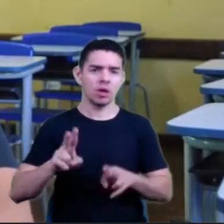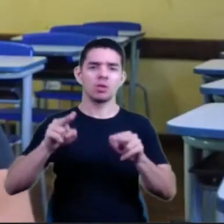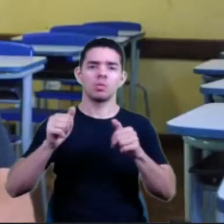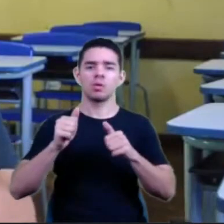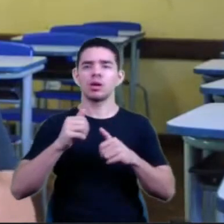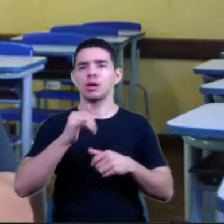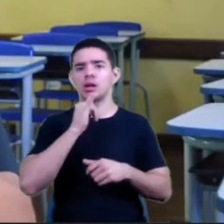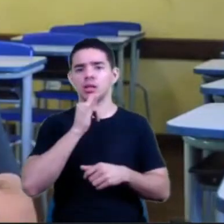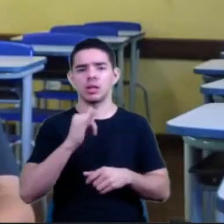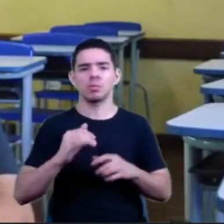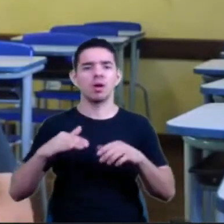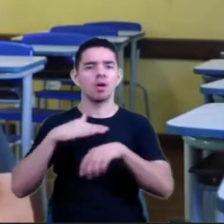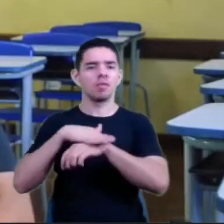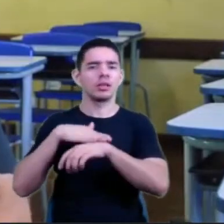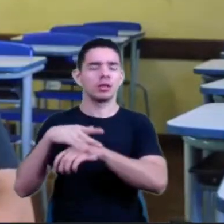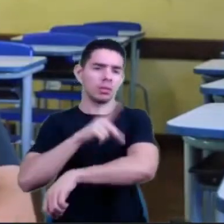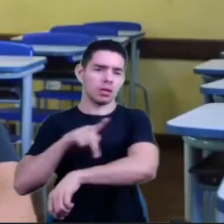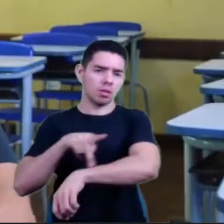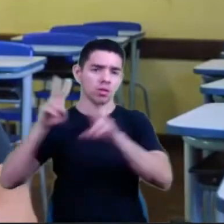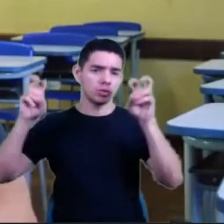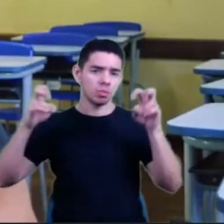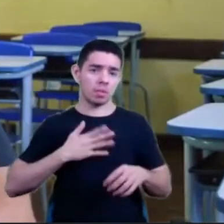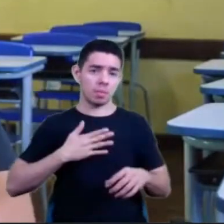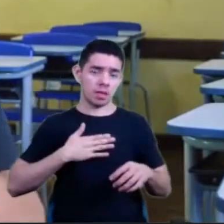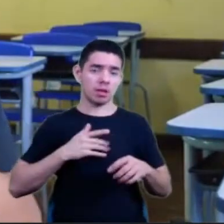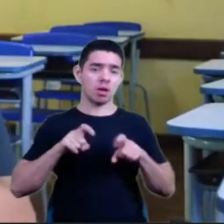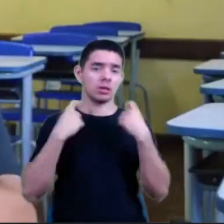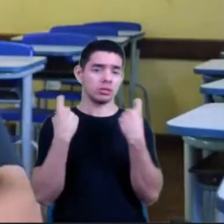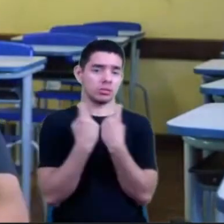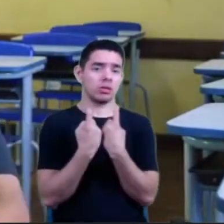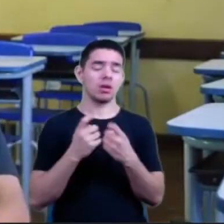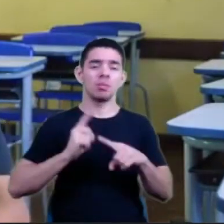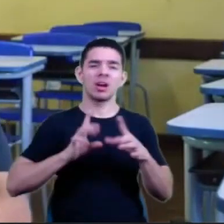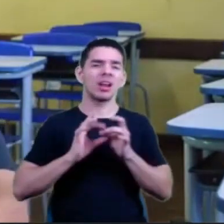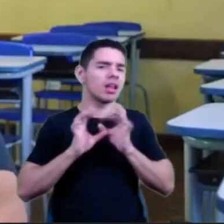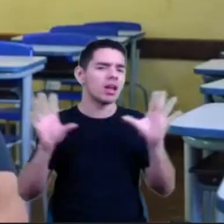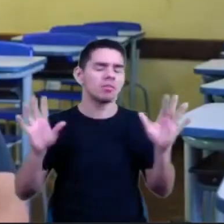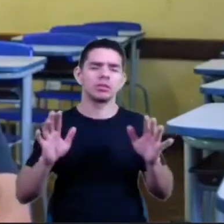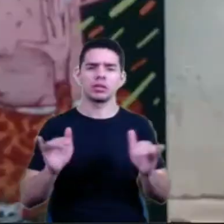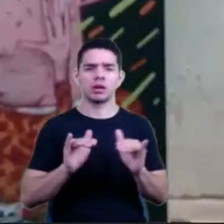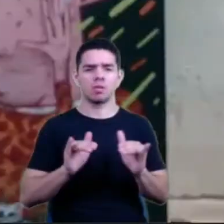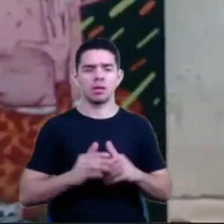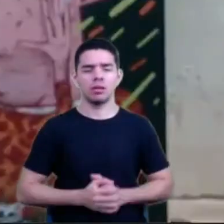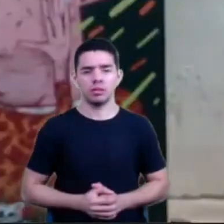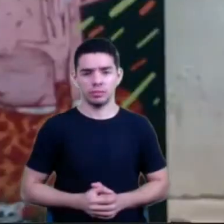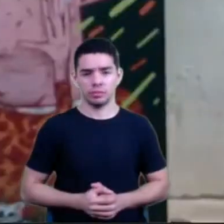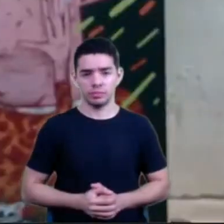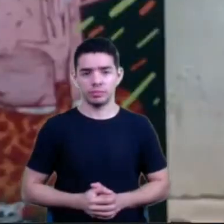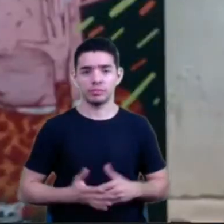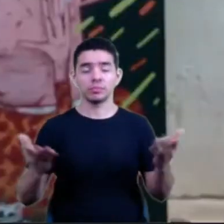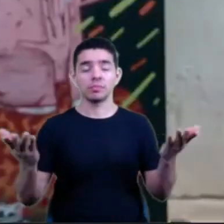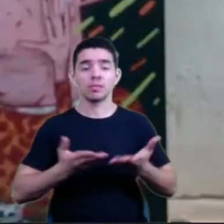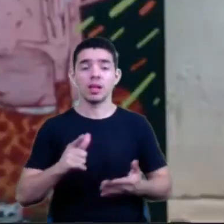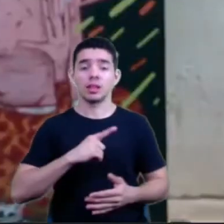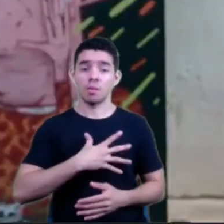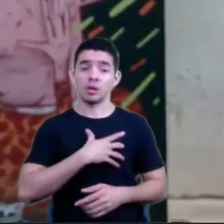conversa com pedagogos e pedagogas em relação à minha orientação sexual, porque é muito aberta, é muito tranquila. Hoje a gente tem uma